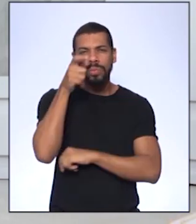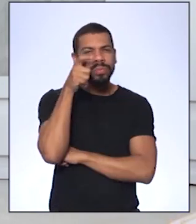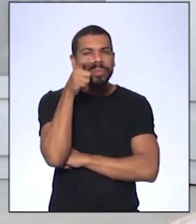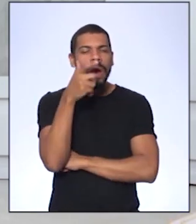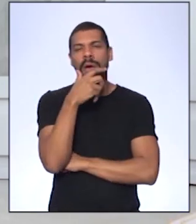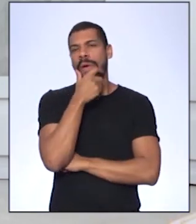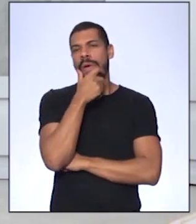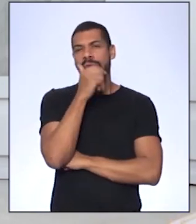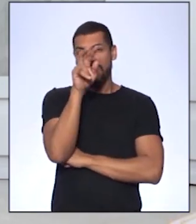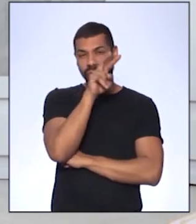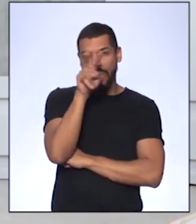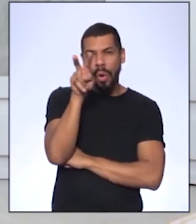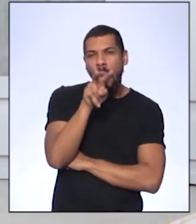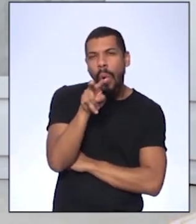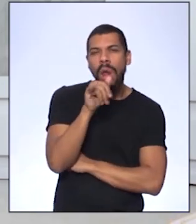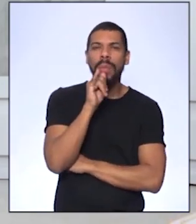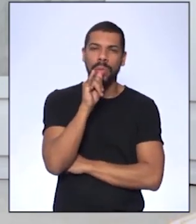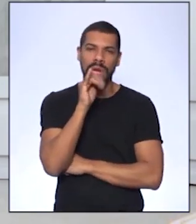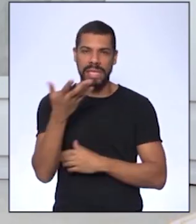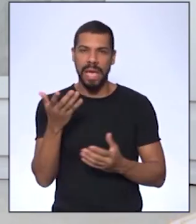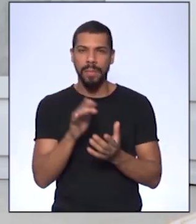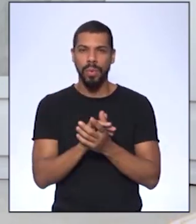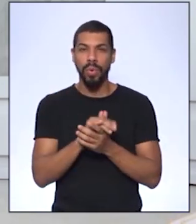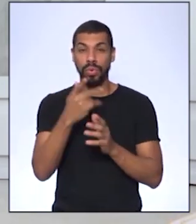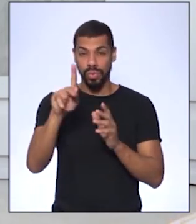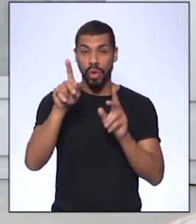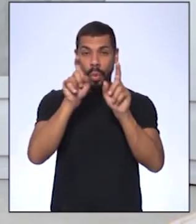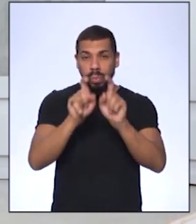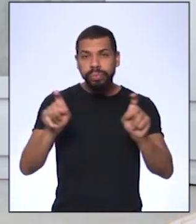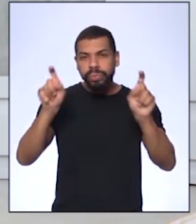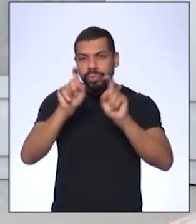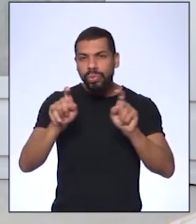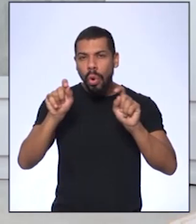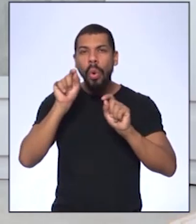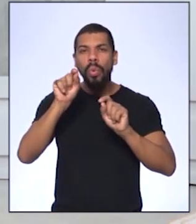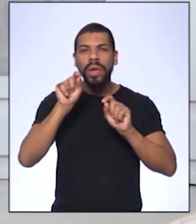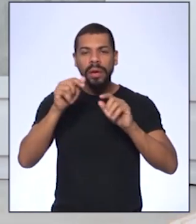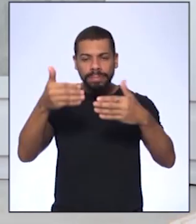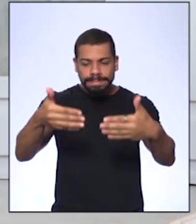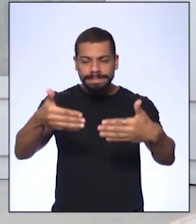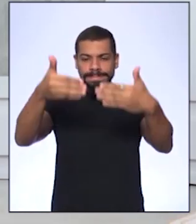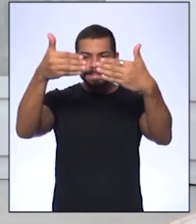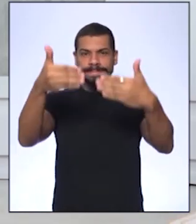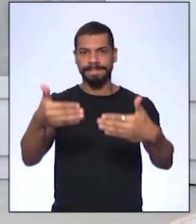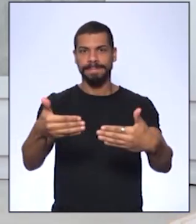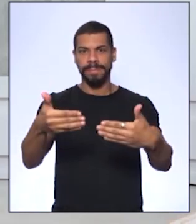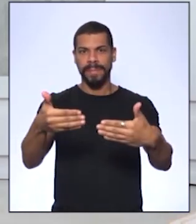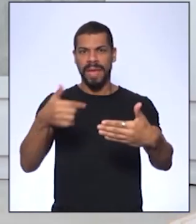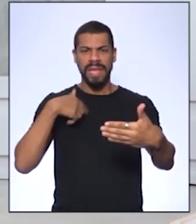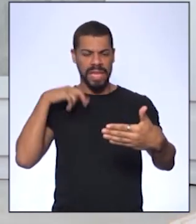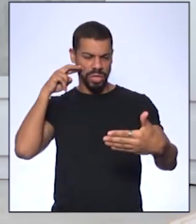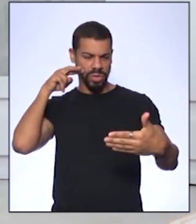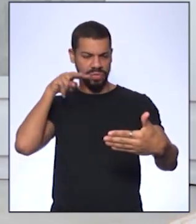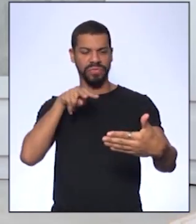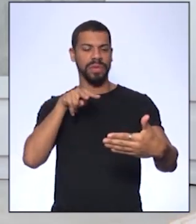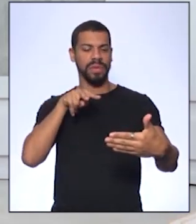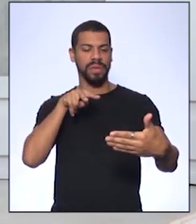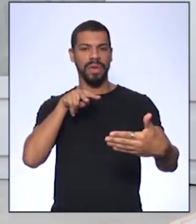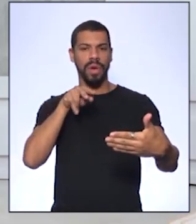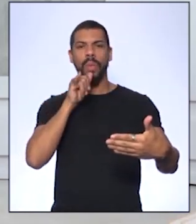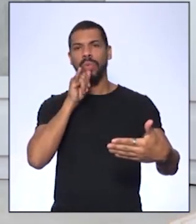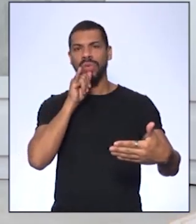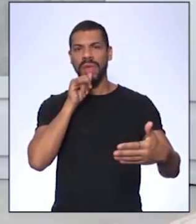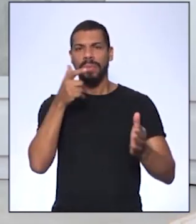lê, por exemplo, a tela do seu computador, essa tela é o canal de comunicação. Se a gente olha, por exemplo,